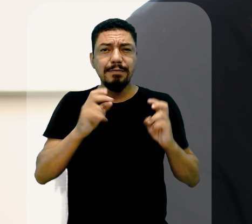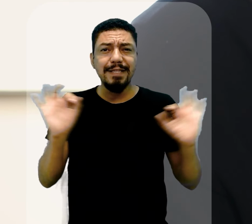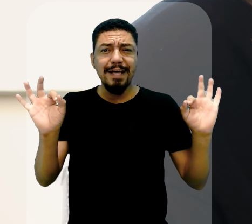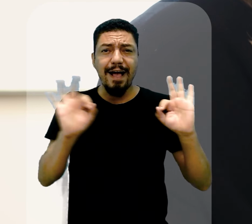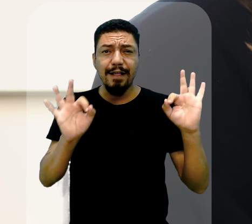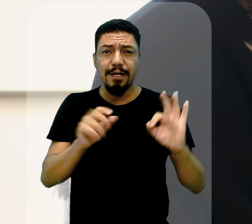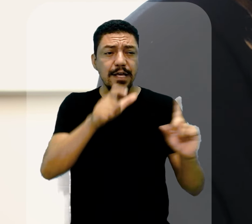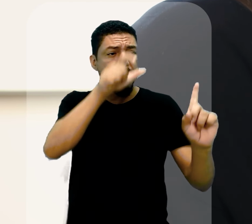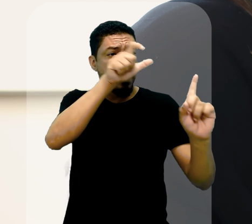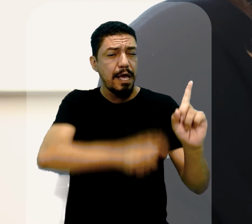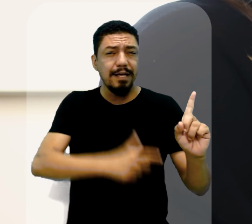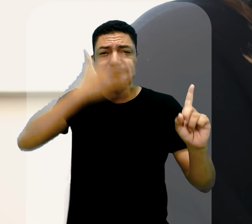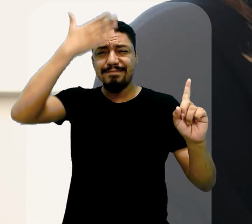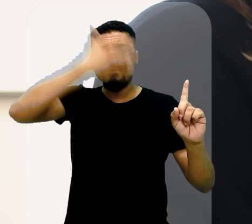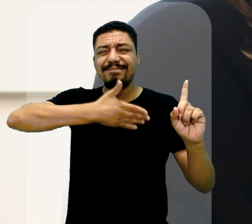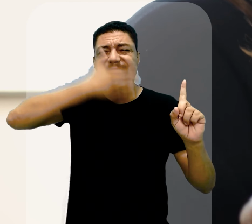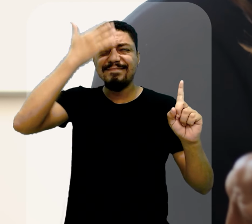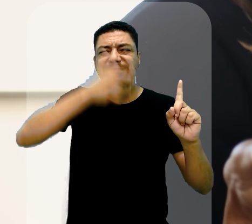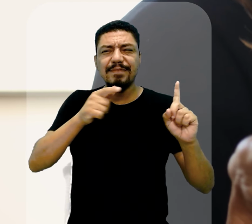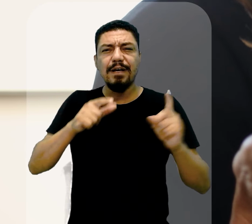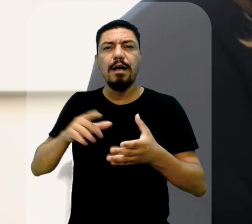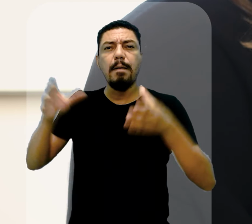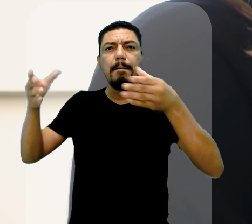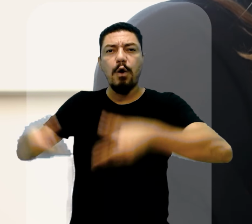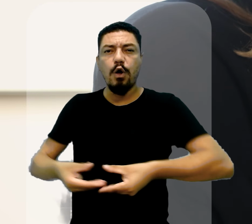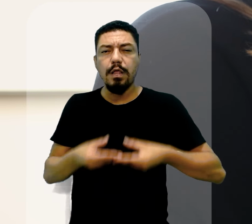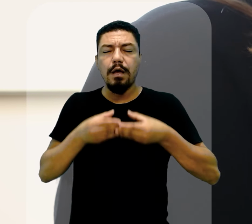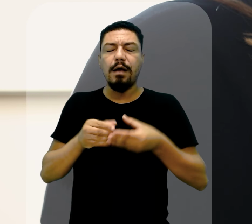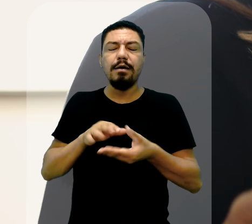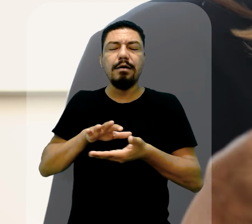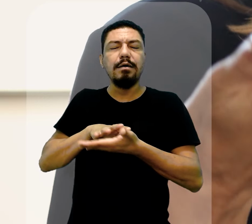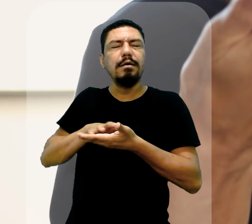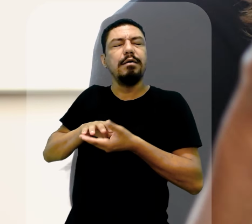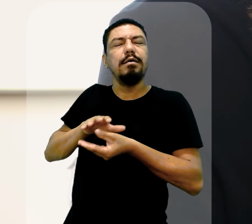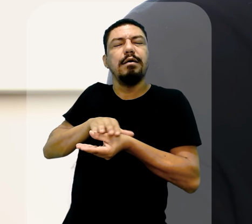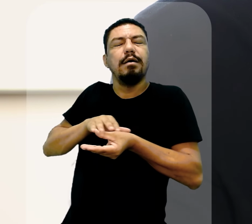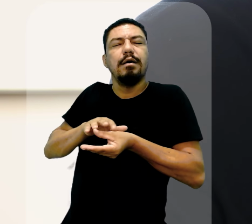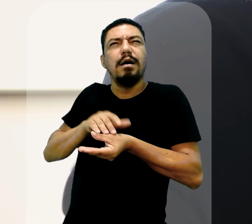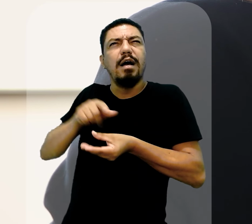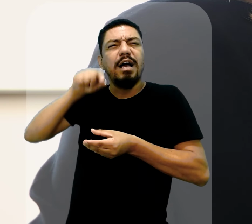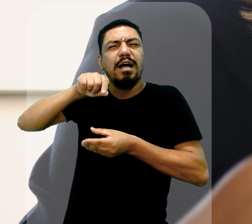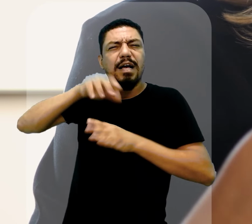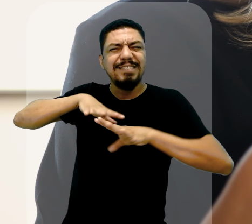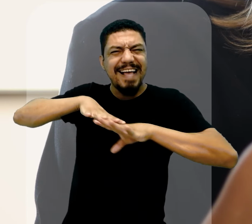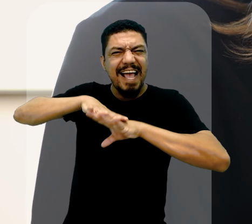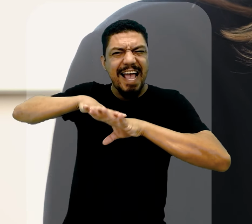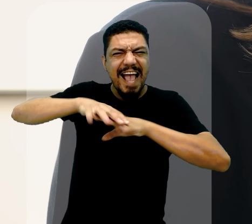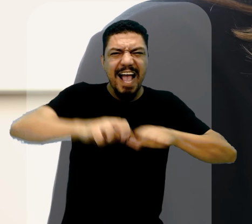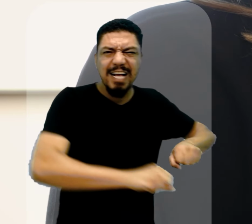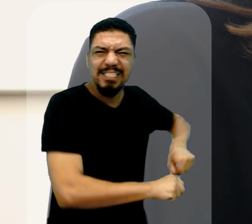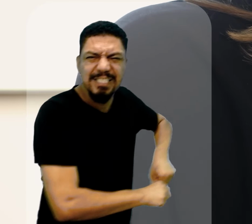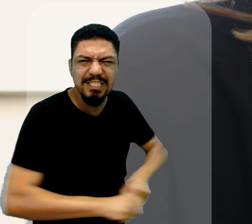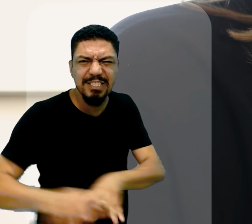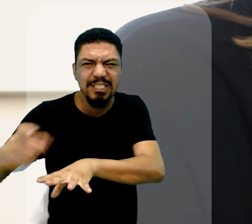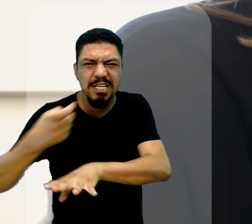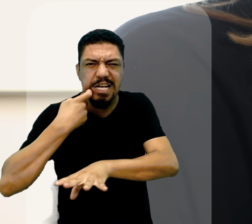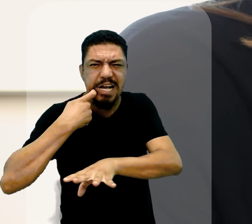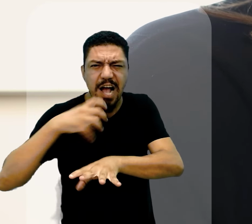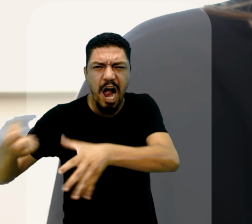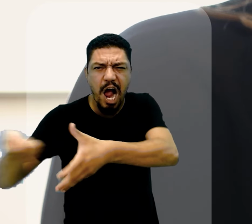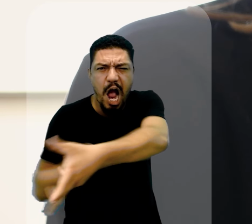essa pessoa então foi para a capa e aí ela só queria saber da rede de pesca, do mergulhar, do realmente da